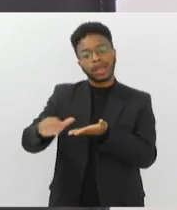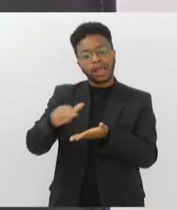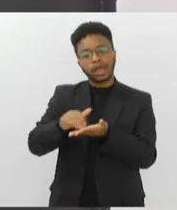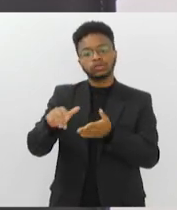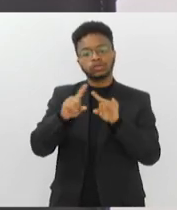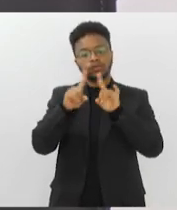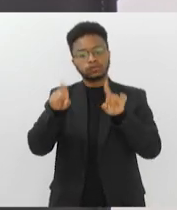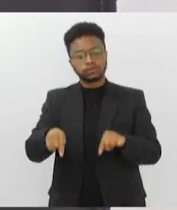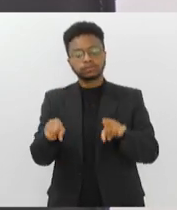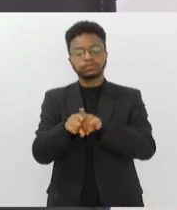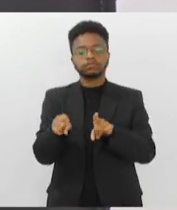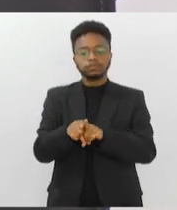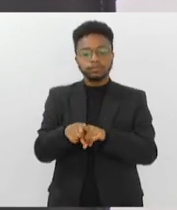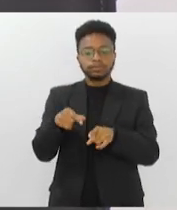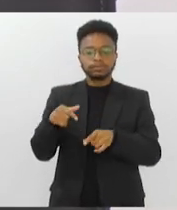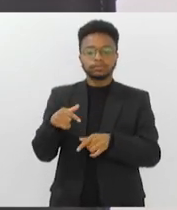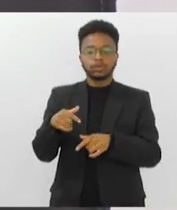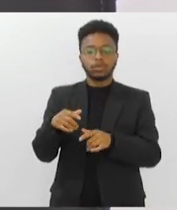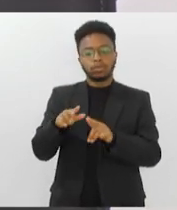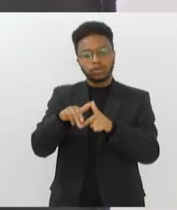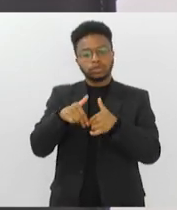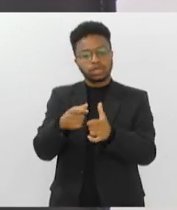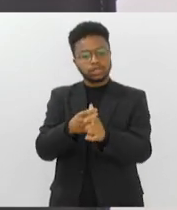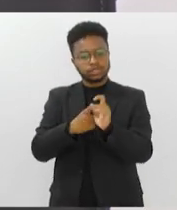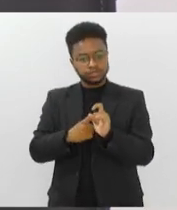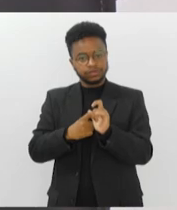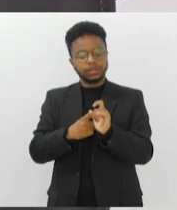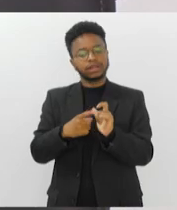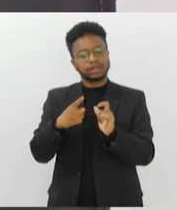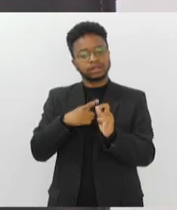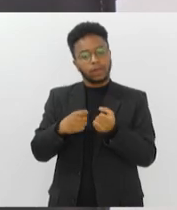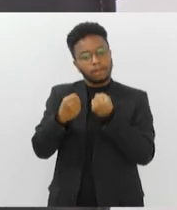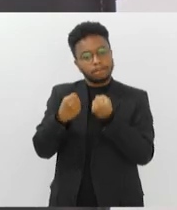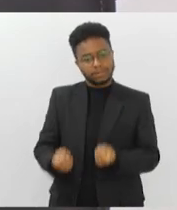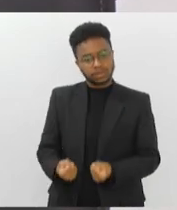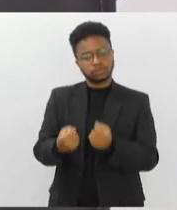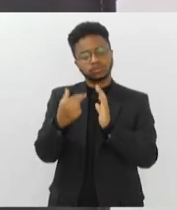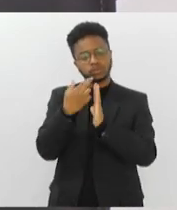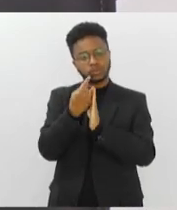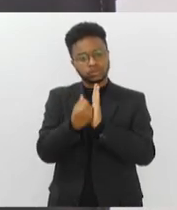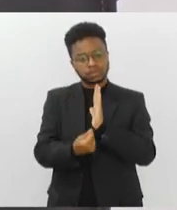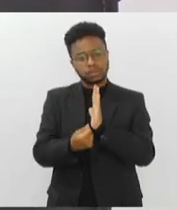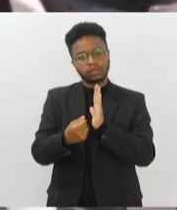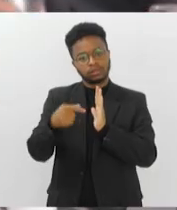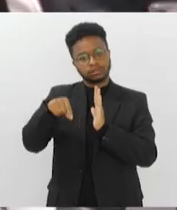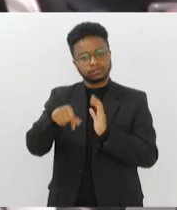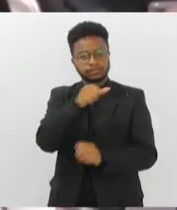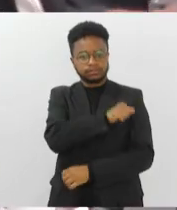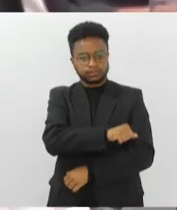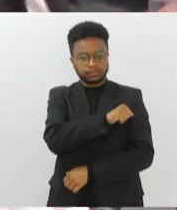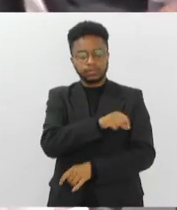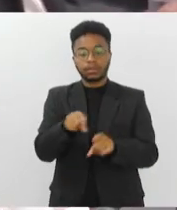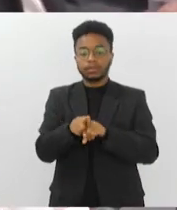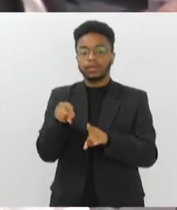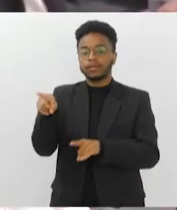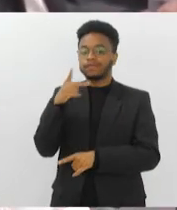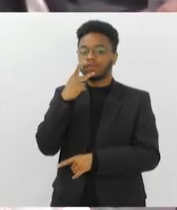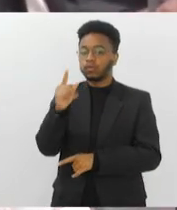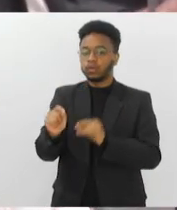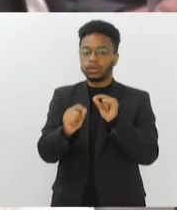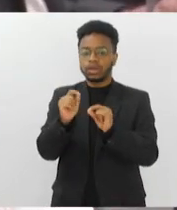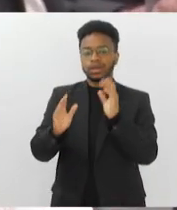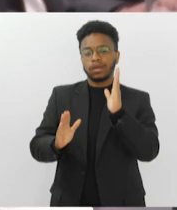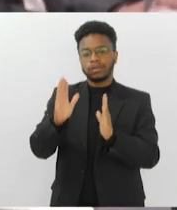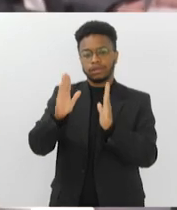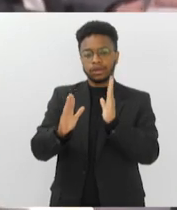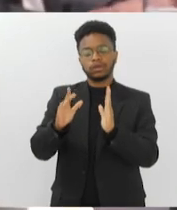pessoal e o serviço da dívida, que tem um peso enorme no orçamento do estado. Segundo ele, apesar da previsão